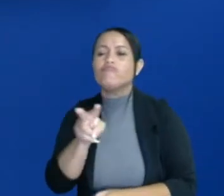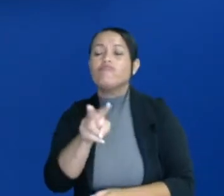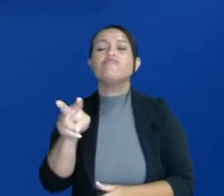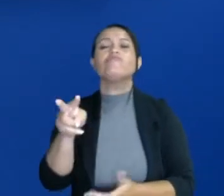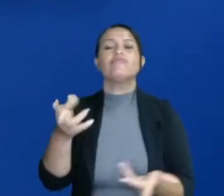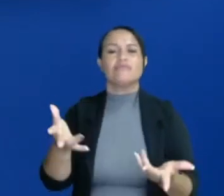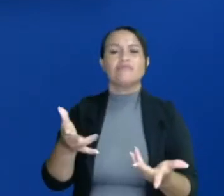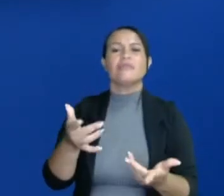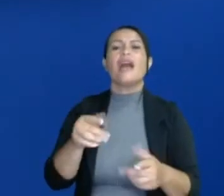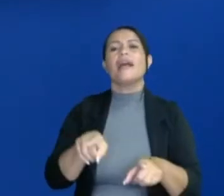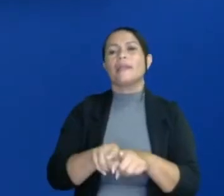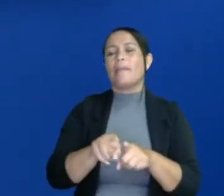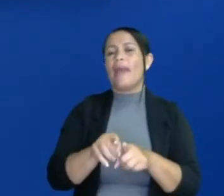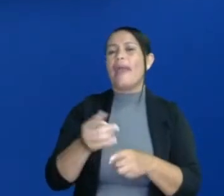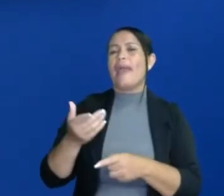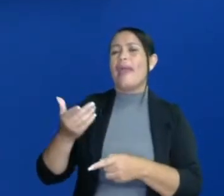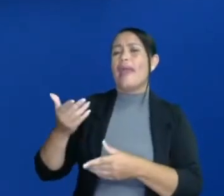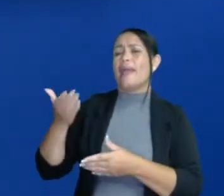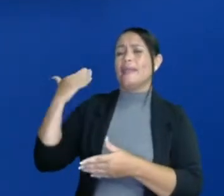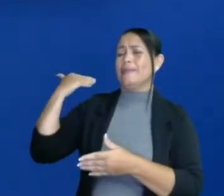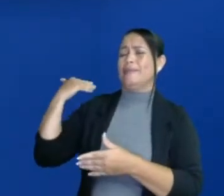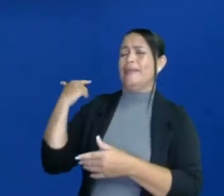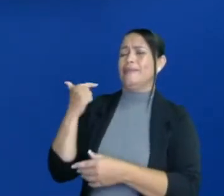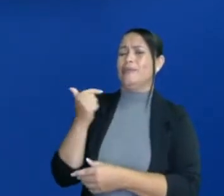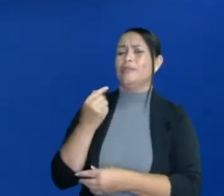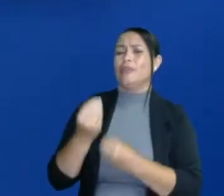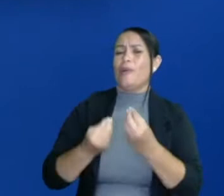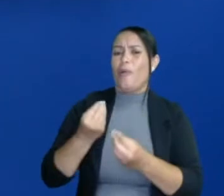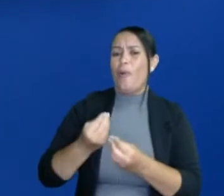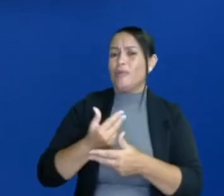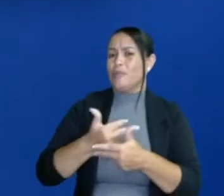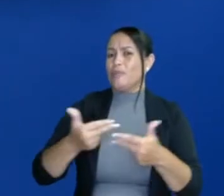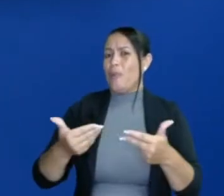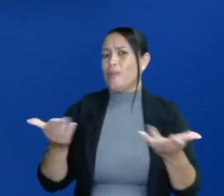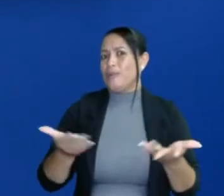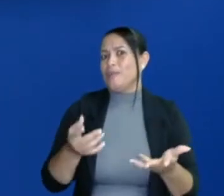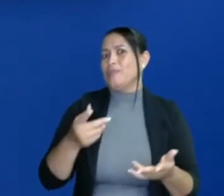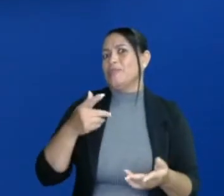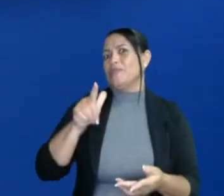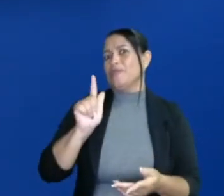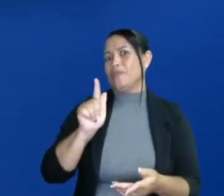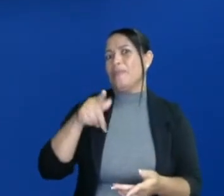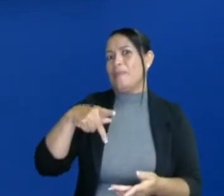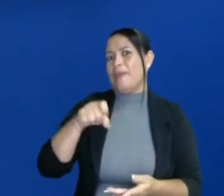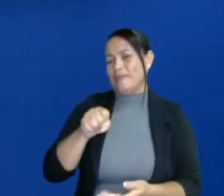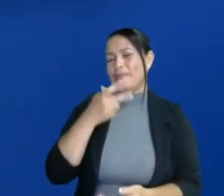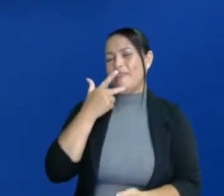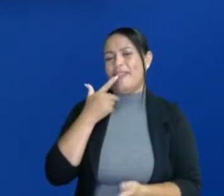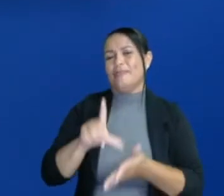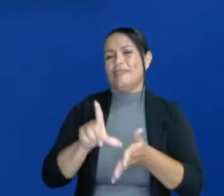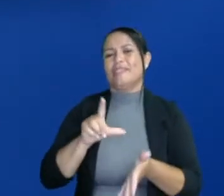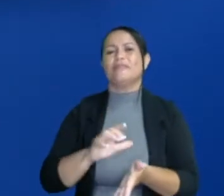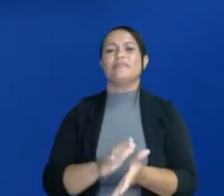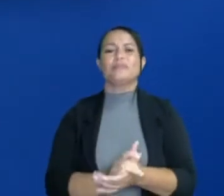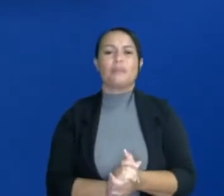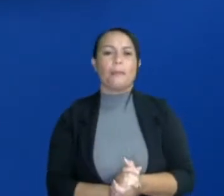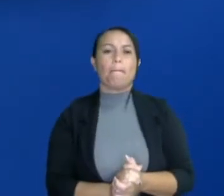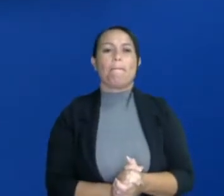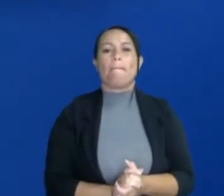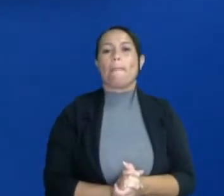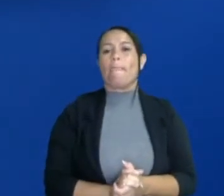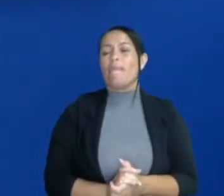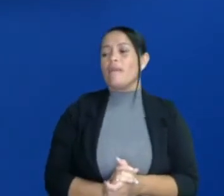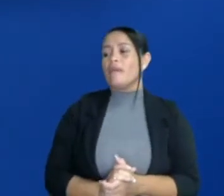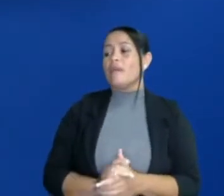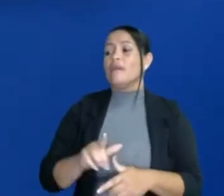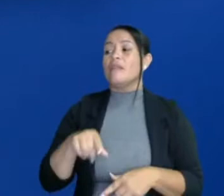Na antiguidade, na pré-história, logicamente, não existia essas ferramentas como o GPS que eu citei, tá bom?